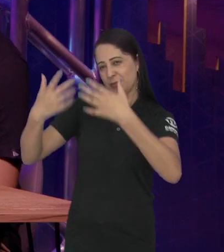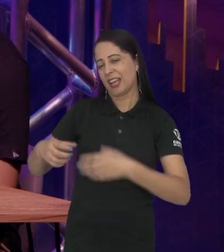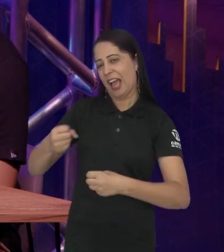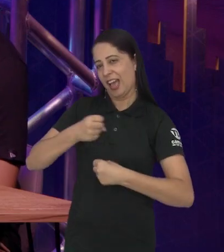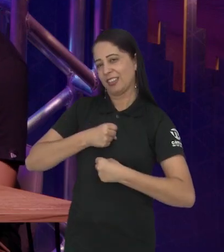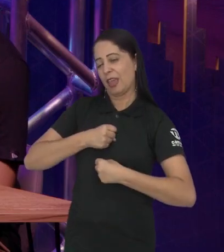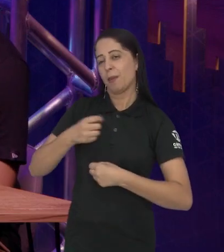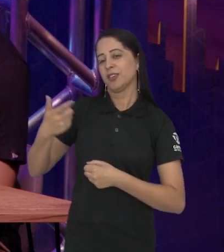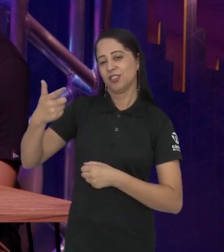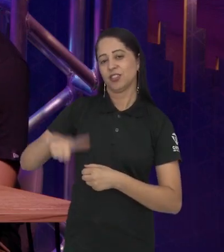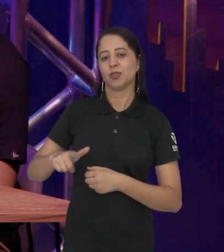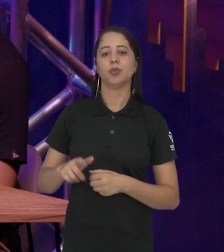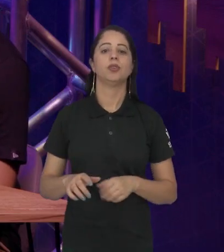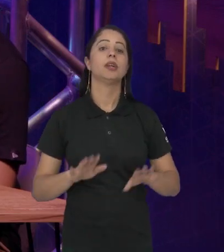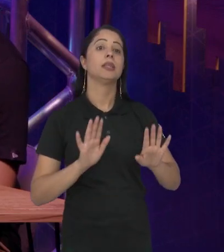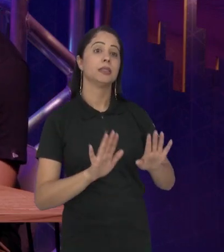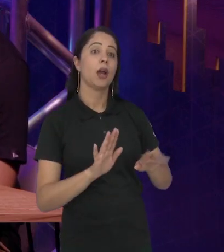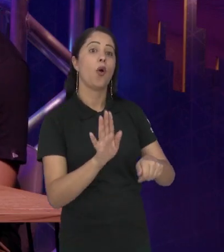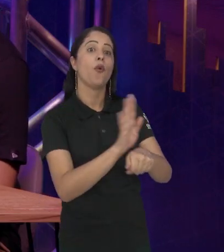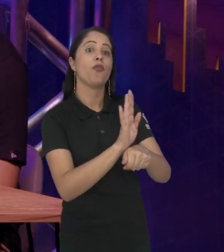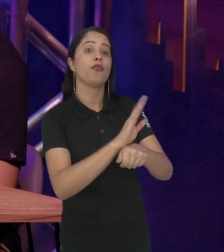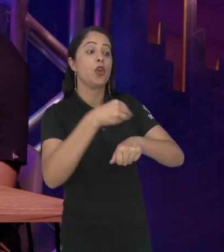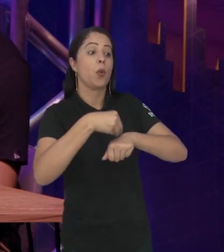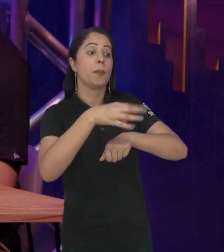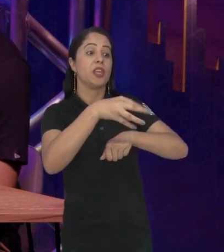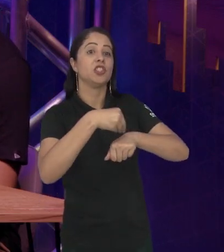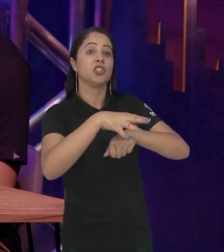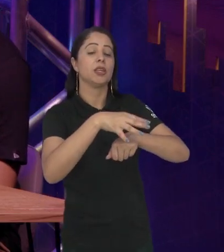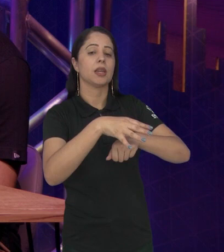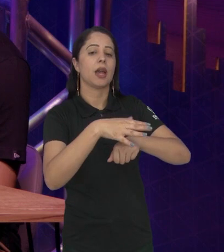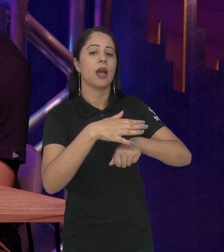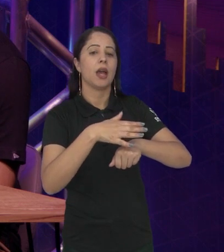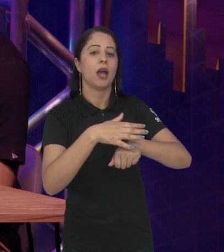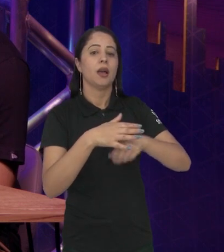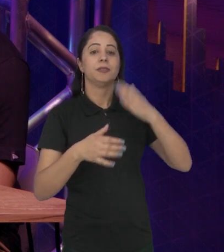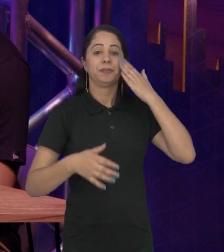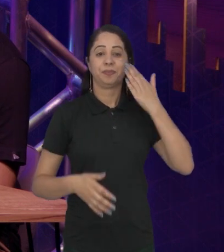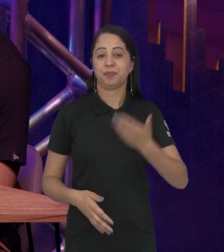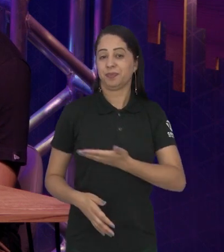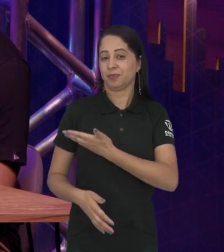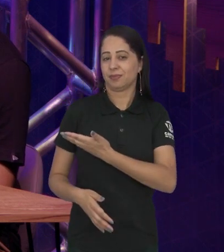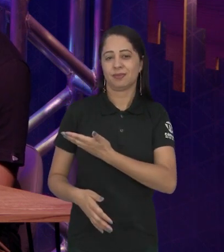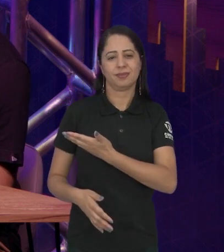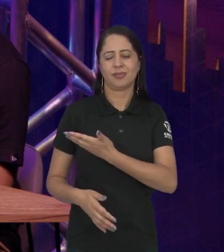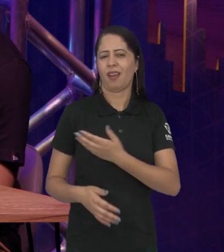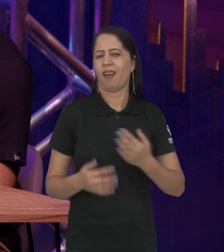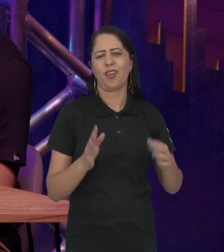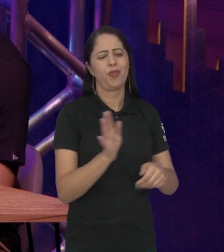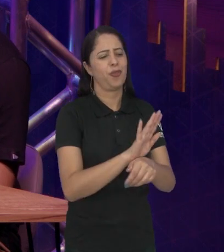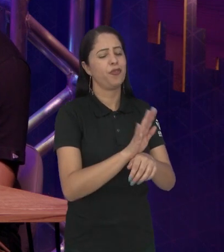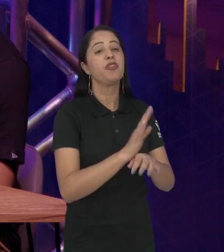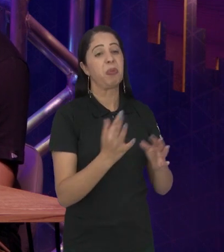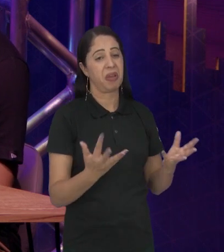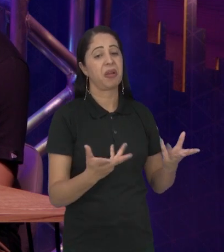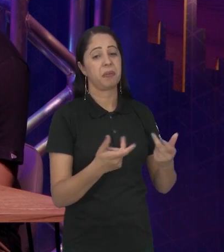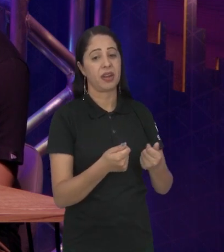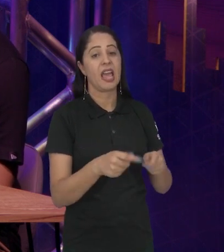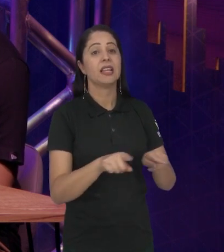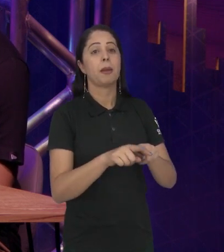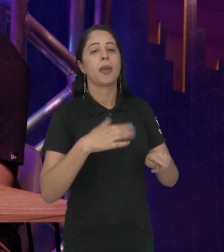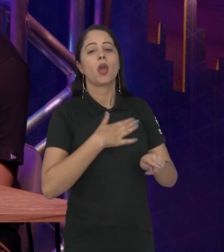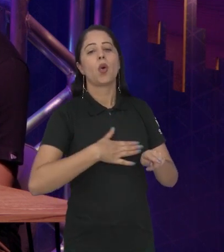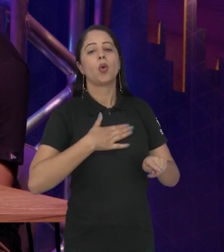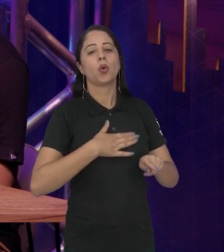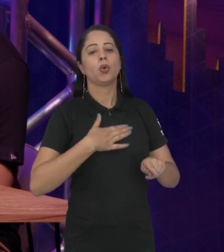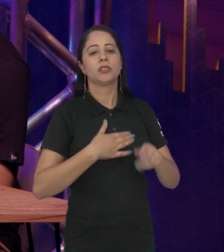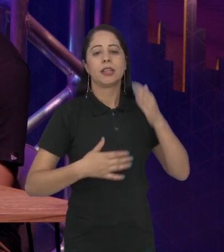certo. Além de Tudo em Todo Lugar ao Mesmo Tempo, outro filme que eu gostei muito também foi o Pinóquio, da versão do Guilherme Del Toro. E eu também gostei muito